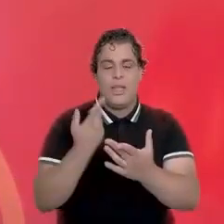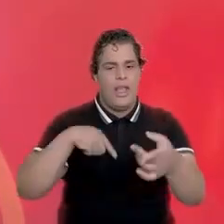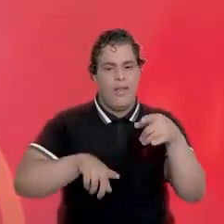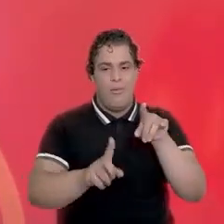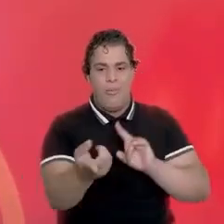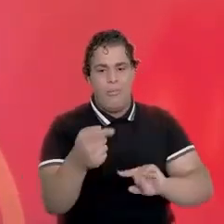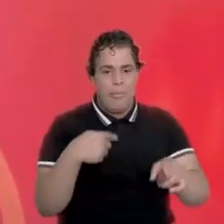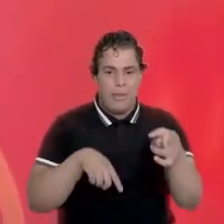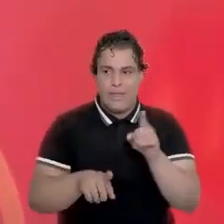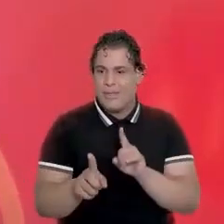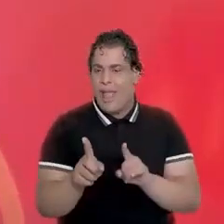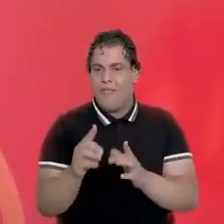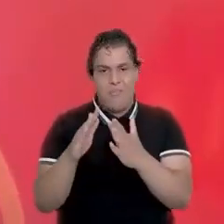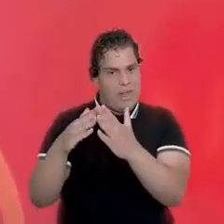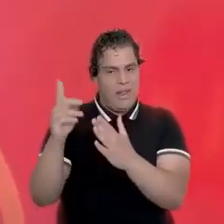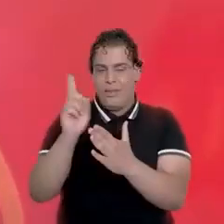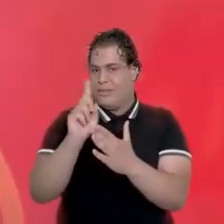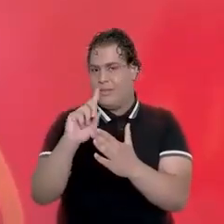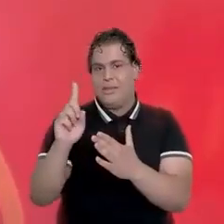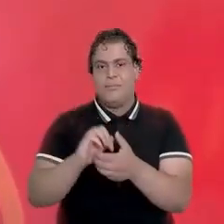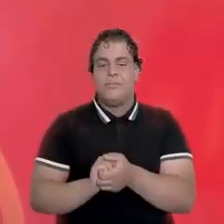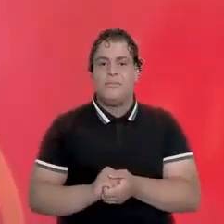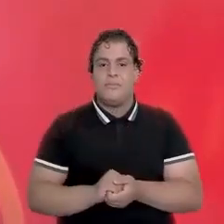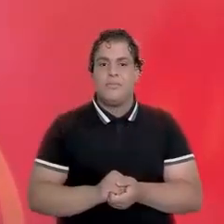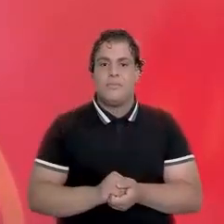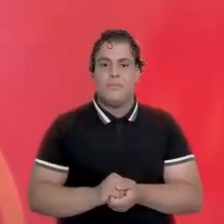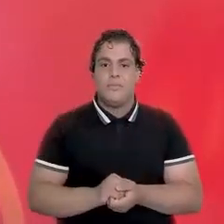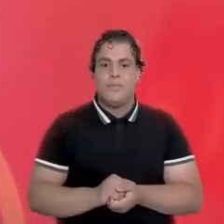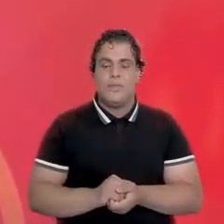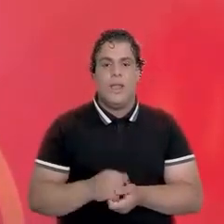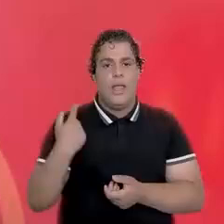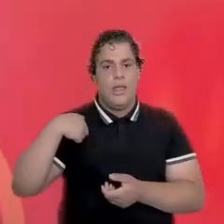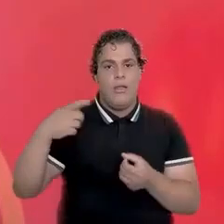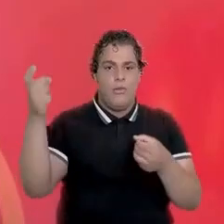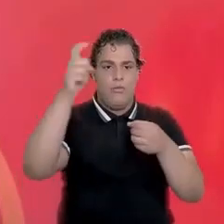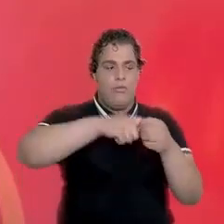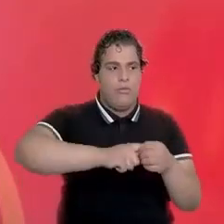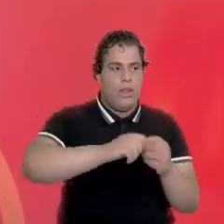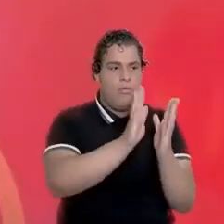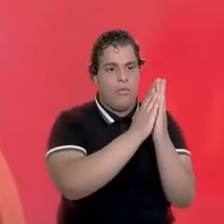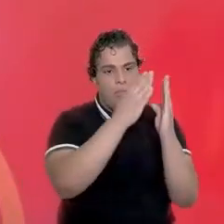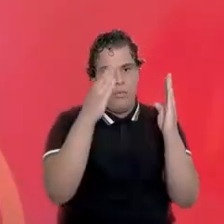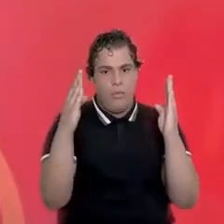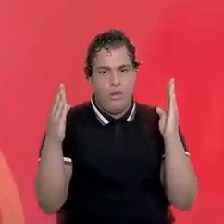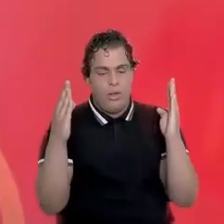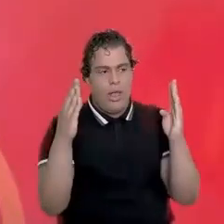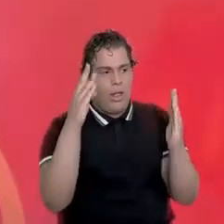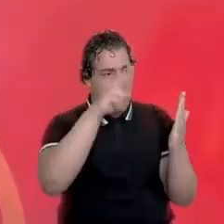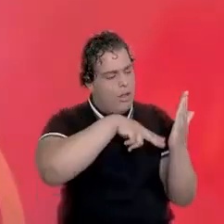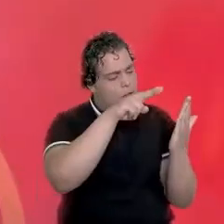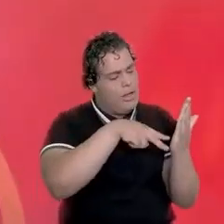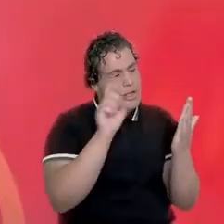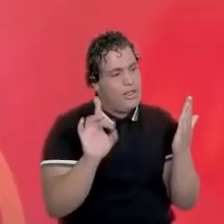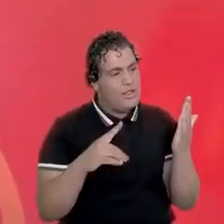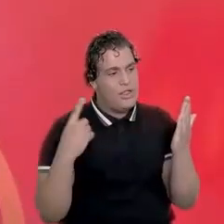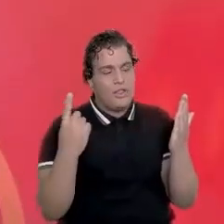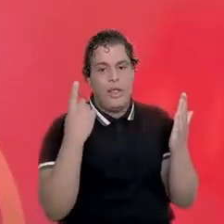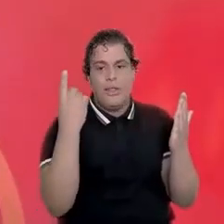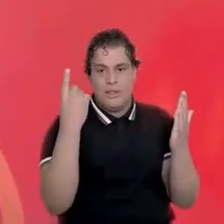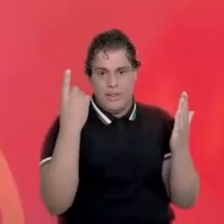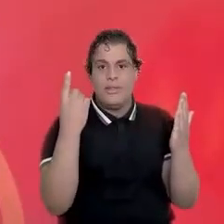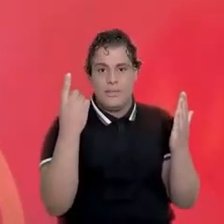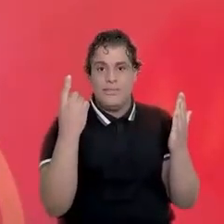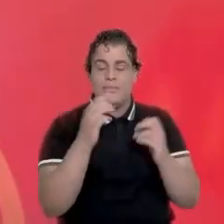para levar para casa. Eu voltava, ficava sozinha lá na biblioteca lendo. E